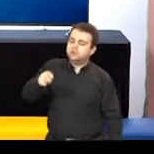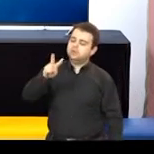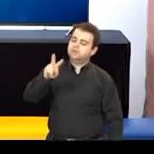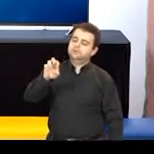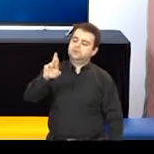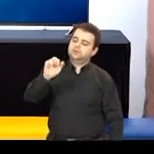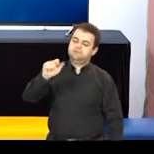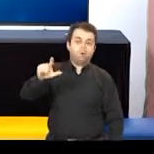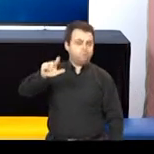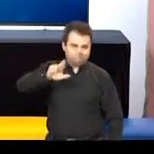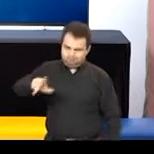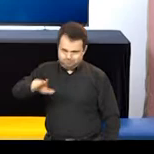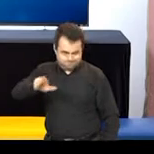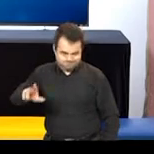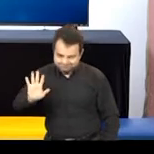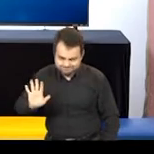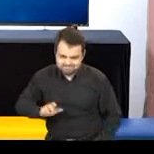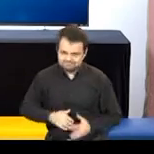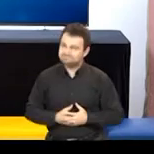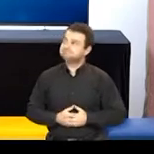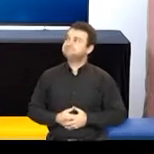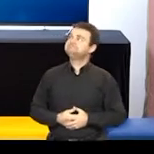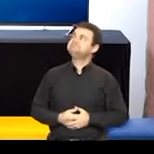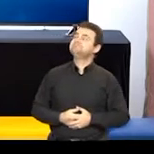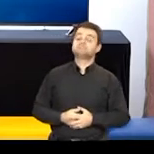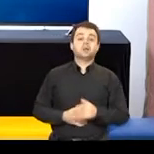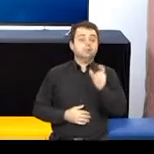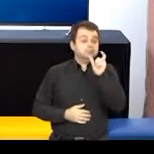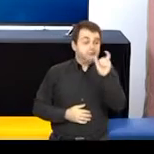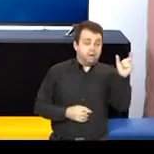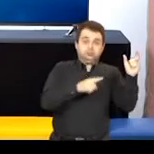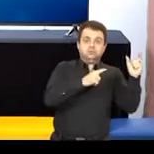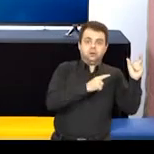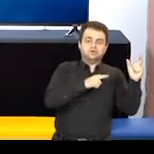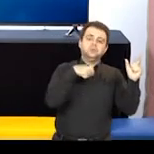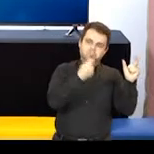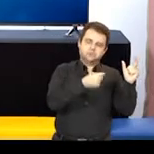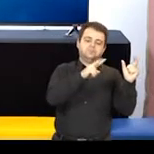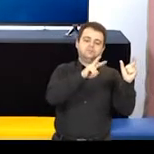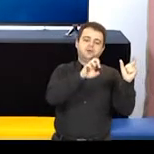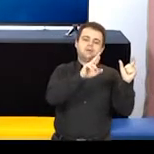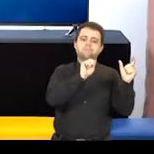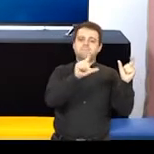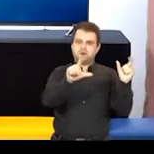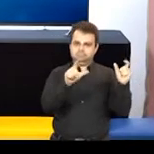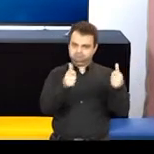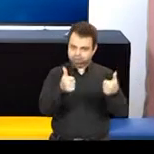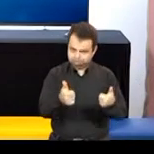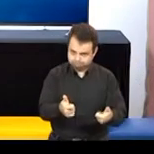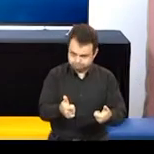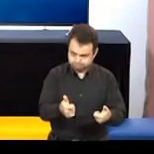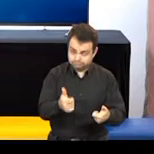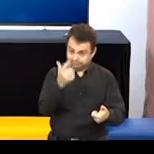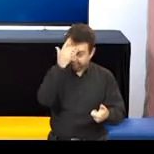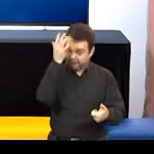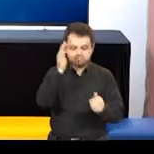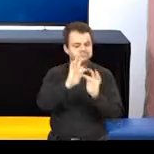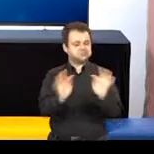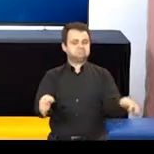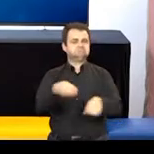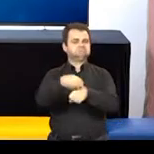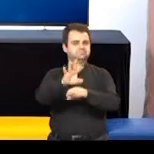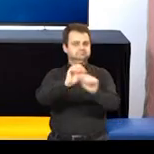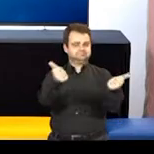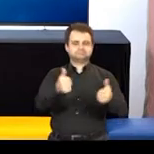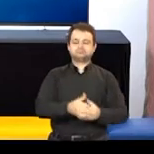não tem palavra, não verbal. Tem palavra, verbal, ok? Fácil e simples. Vamos